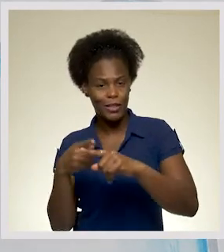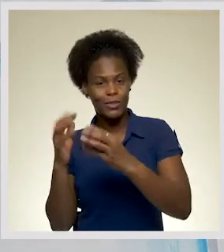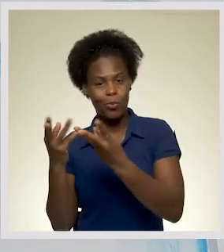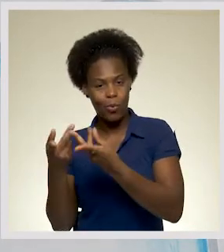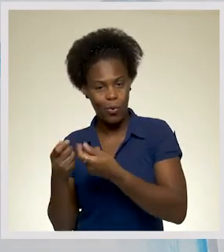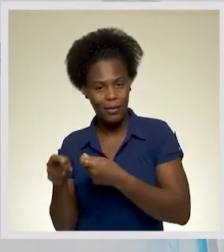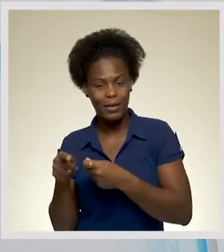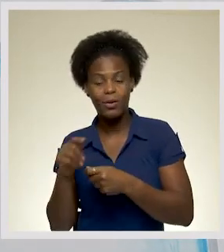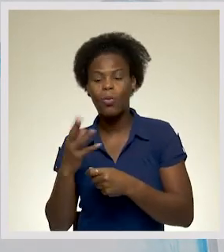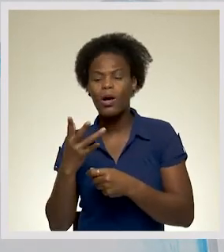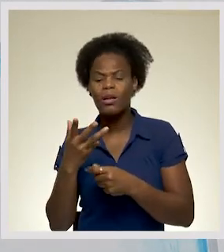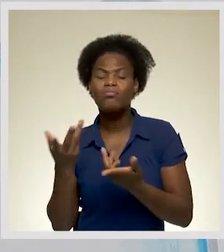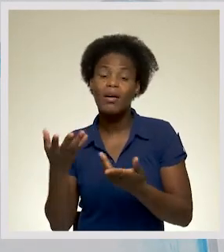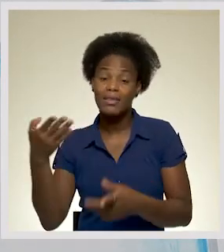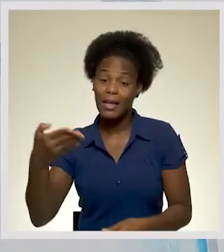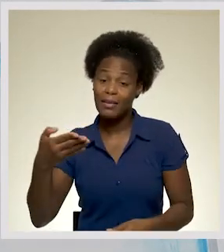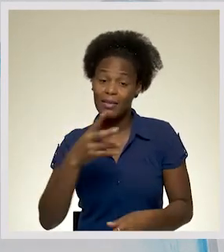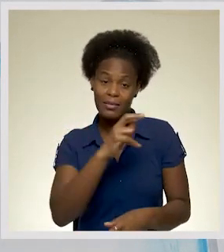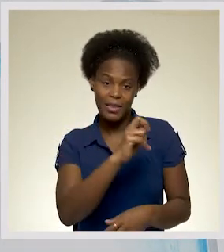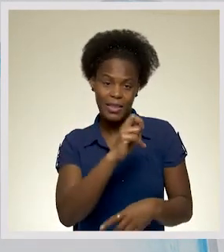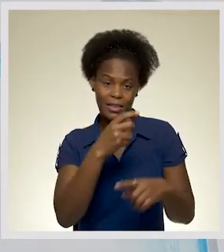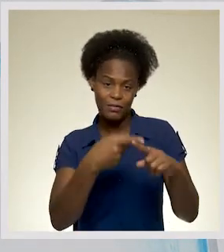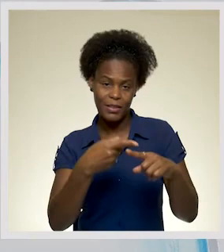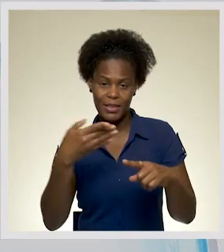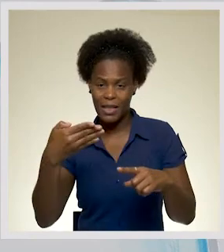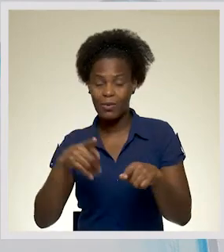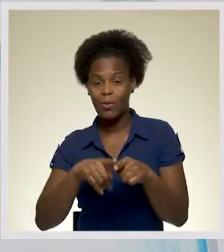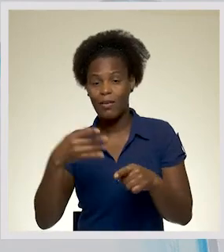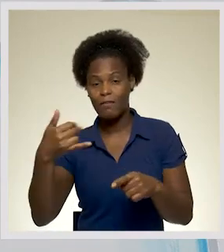Então, 3 vezes 7 dá 21.